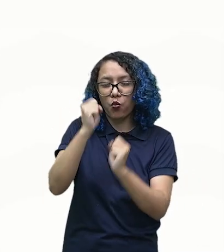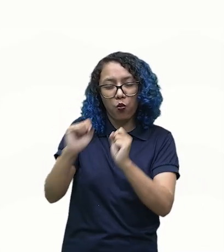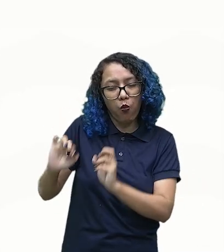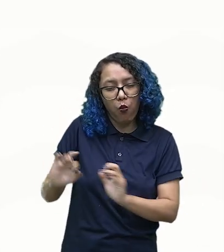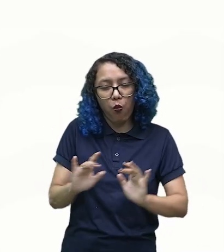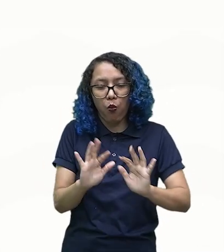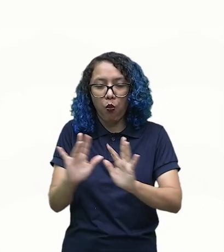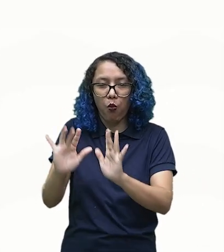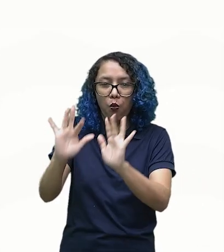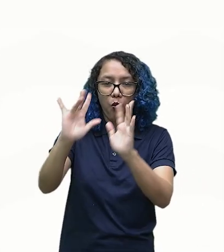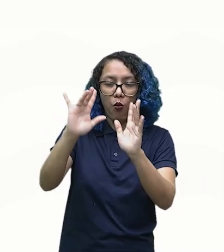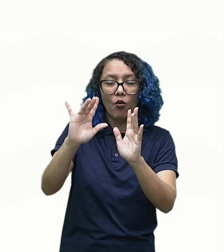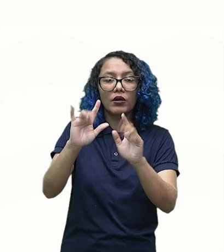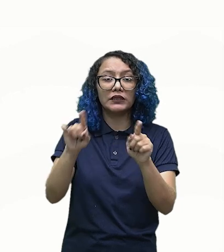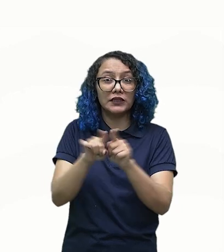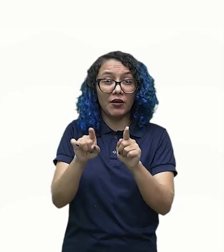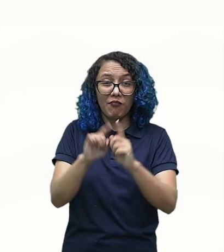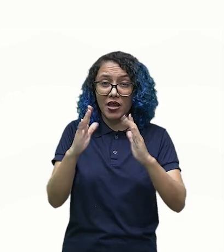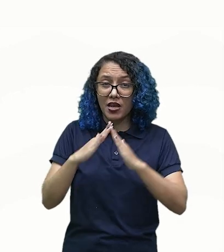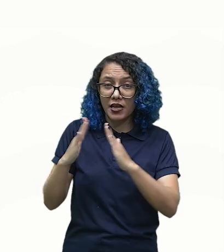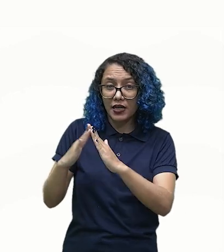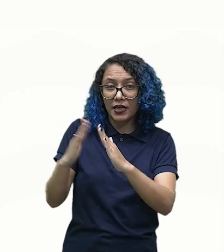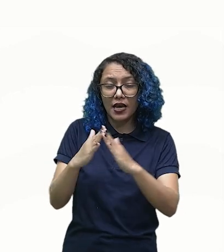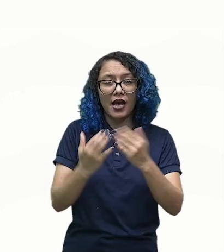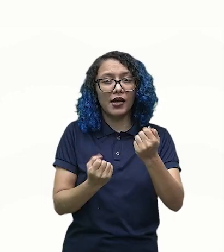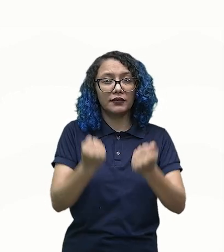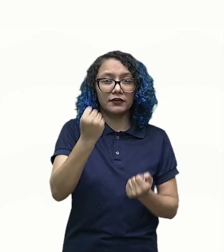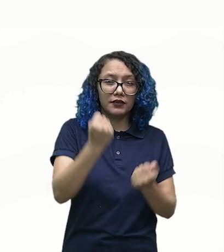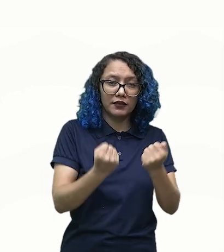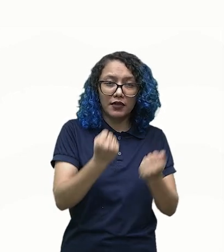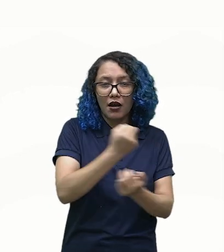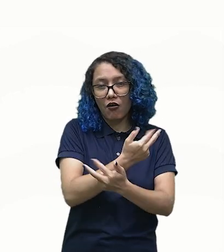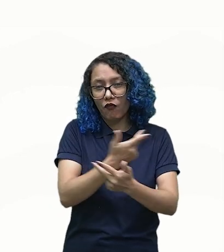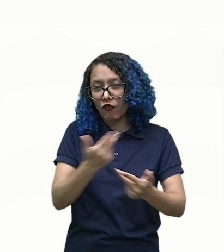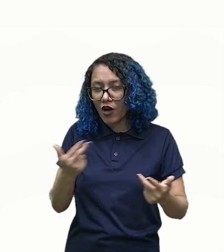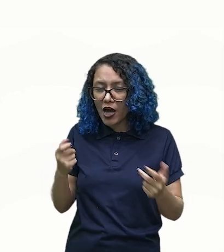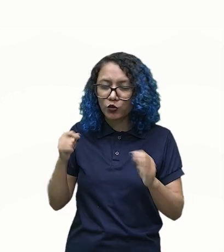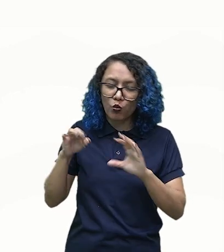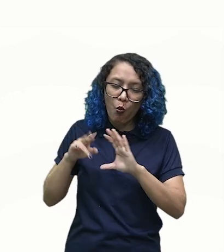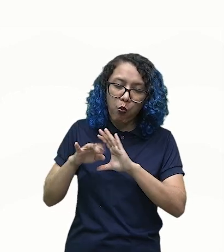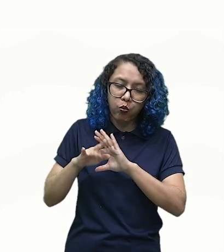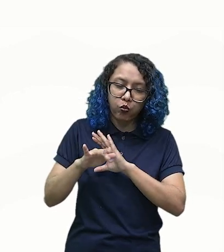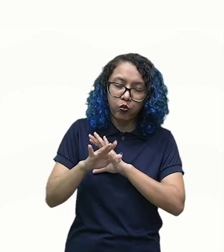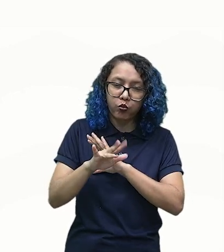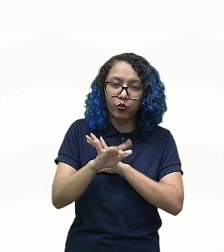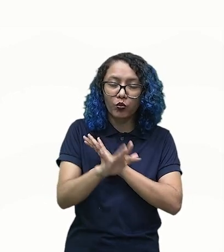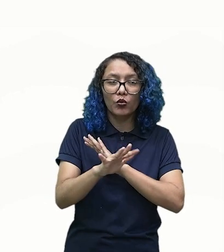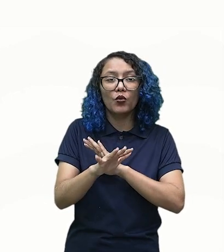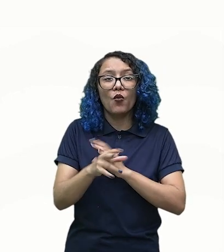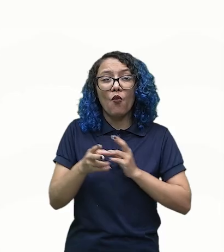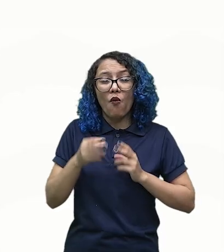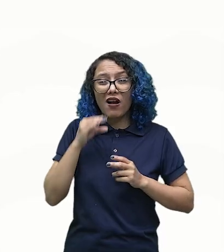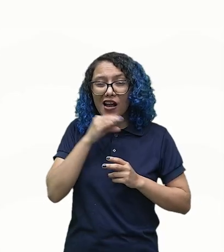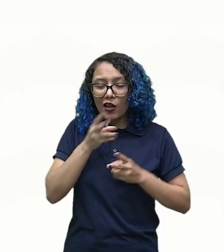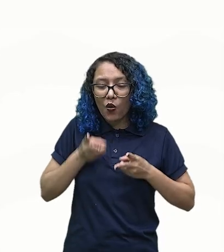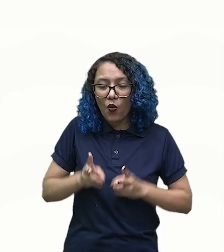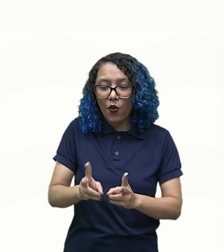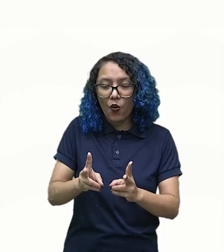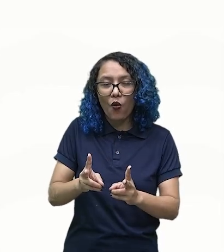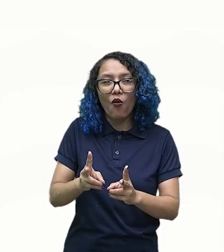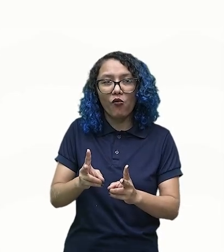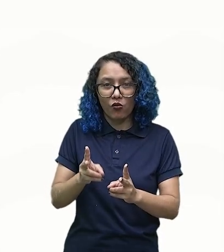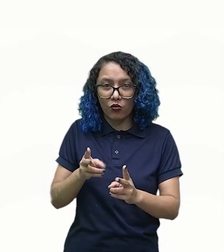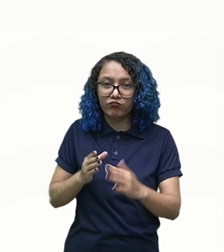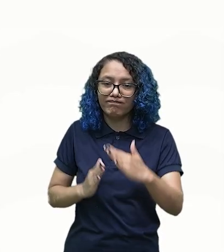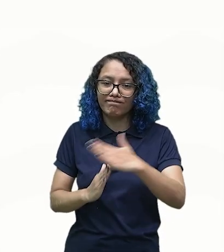indústrias, mesmo ali atividade realizada nas casas, os automóveis que liberam esses gases, esse calor ele fica aprisionado.